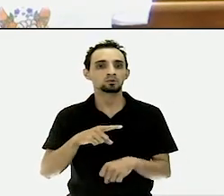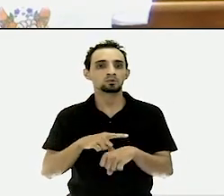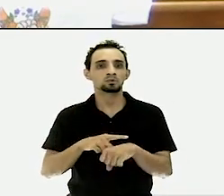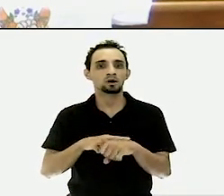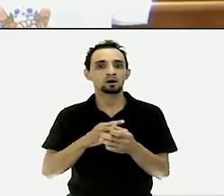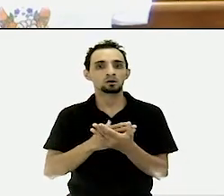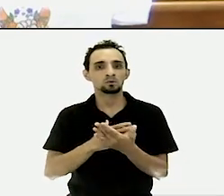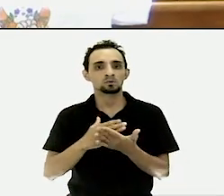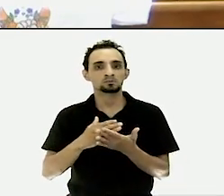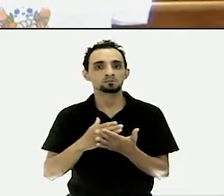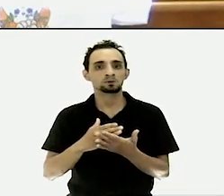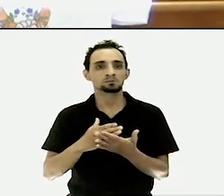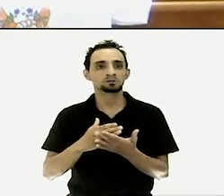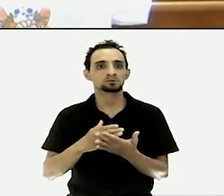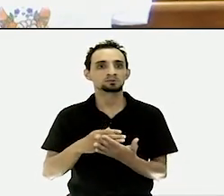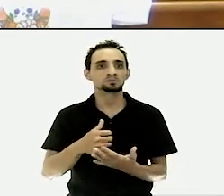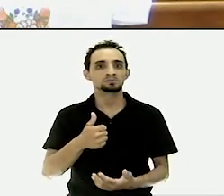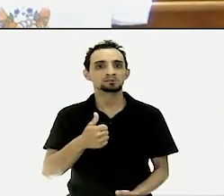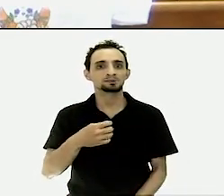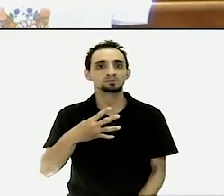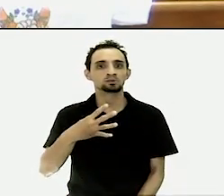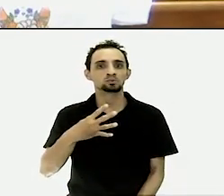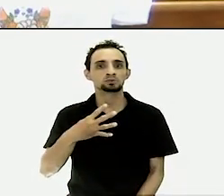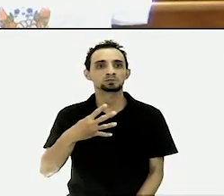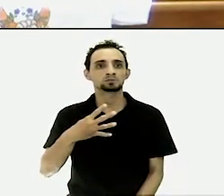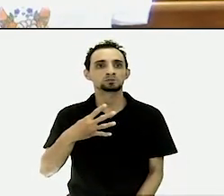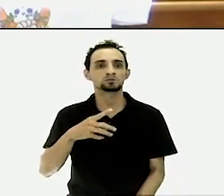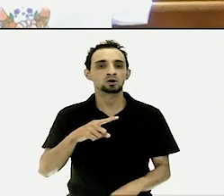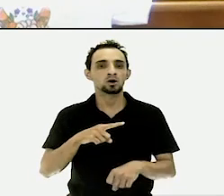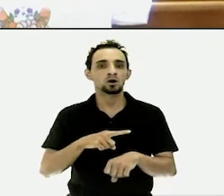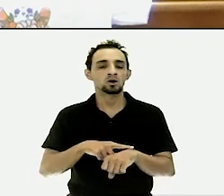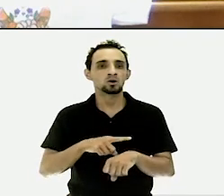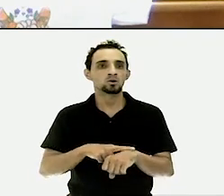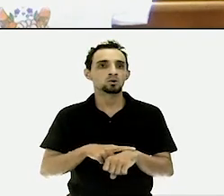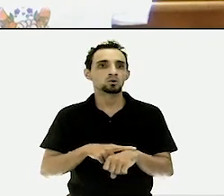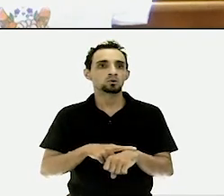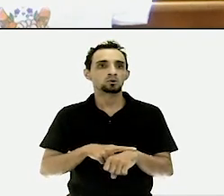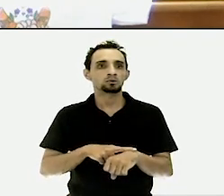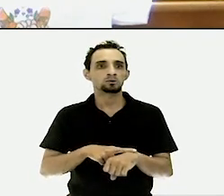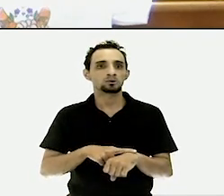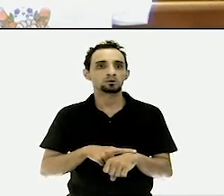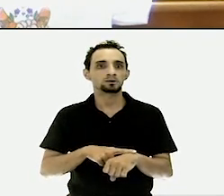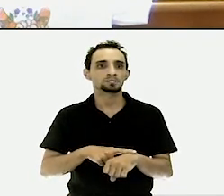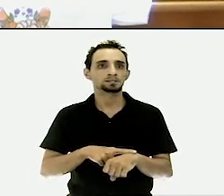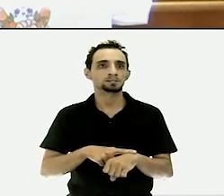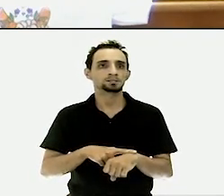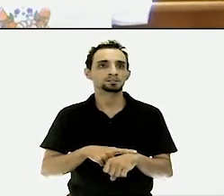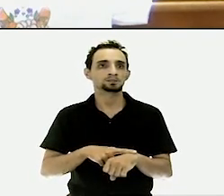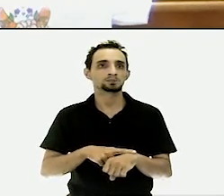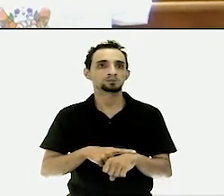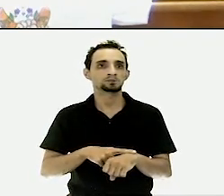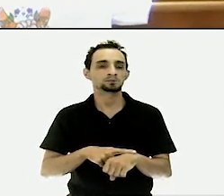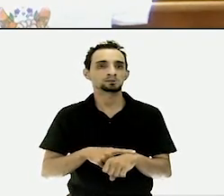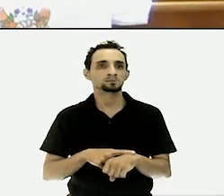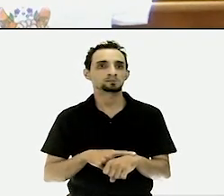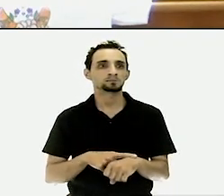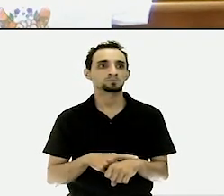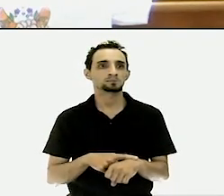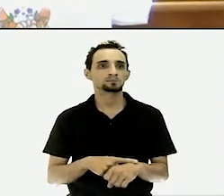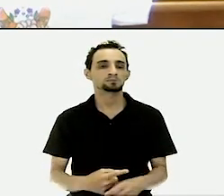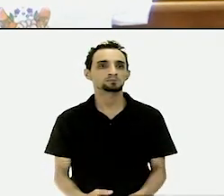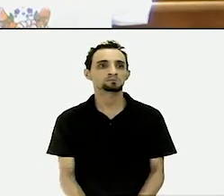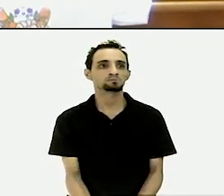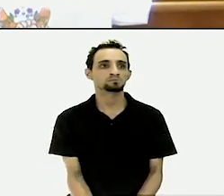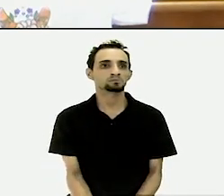medir esforços, estende a mão a quem ali vier. O que vai meu recado para que todos procurem